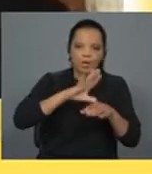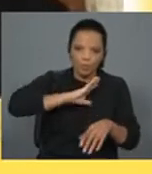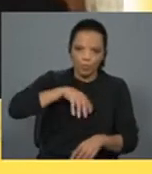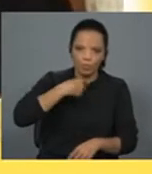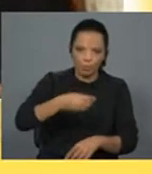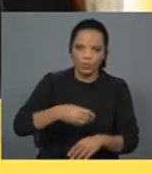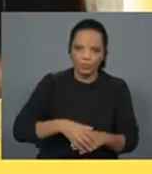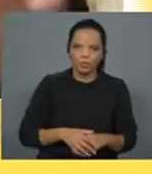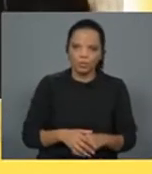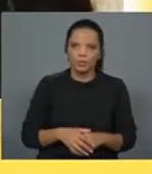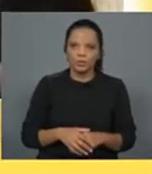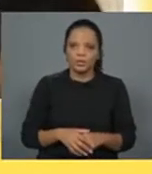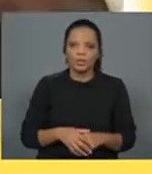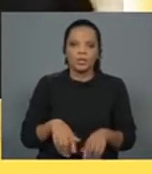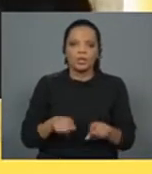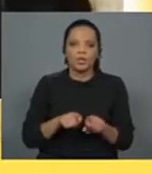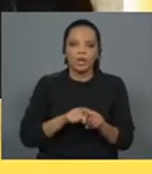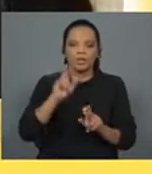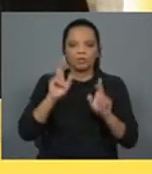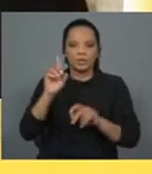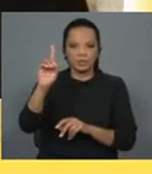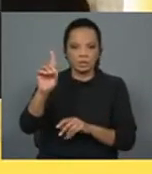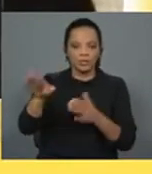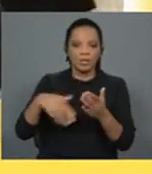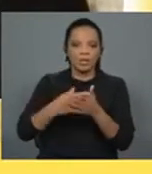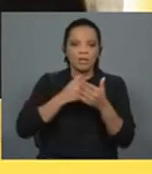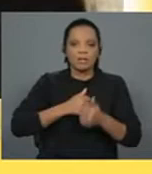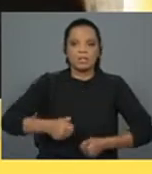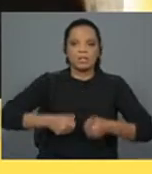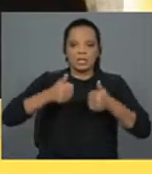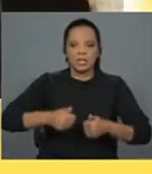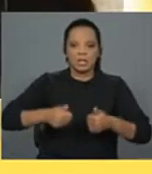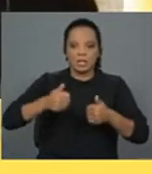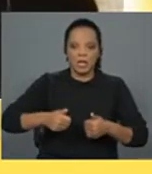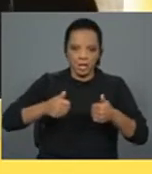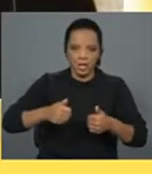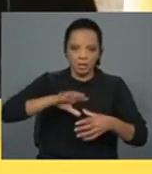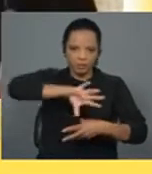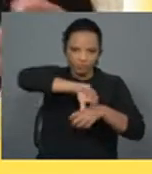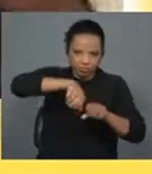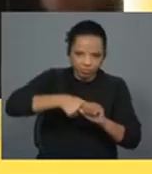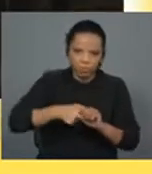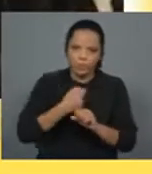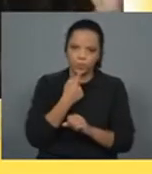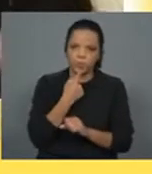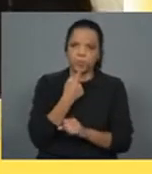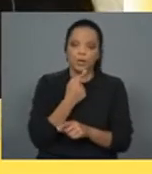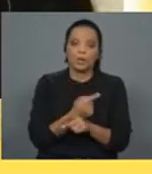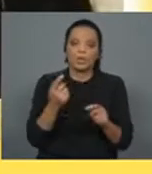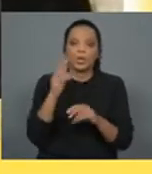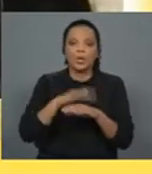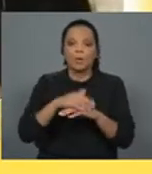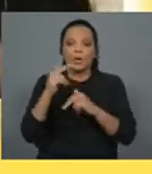onde magnitude 6 destrói uma cidade, e mesmo com alguma profundidade, porque a construção